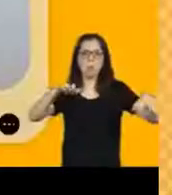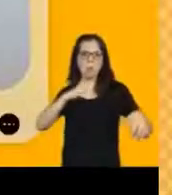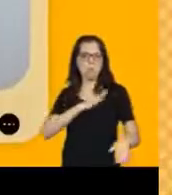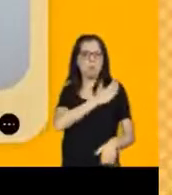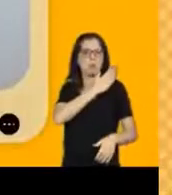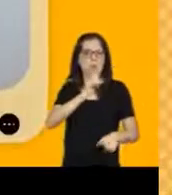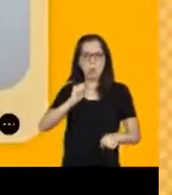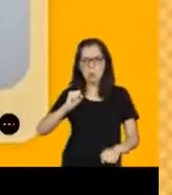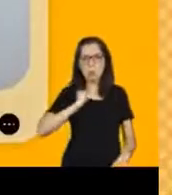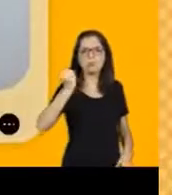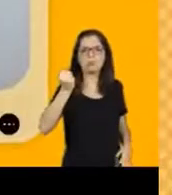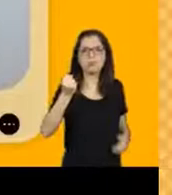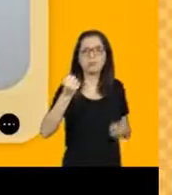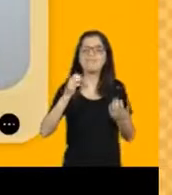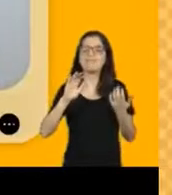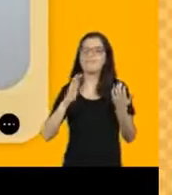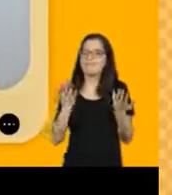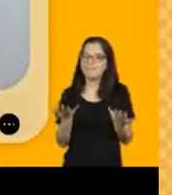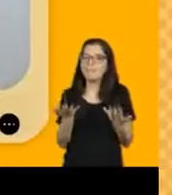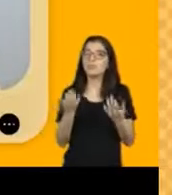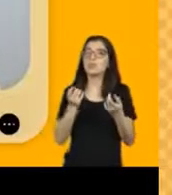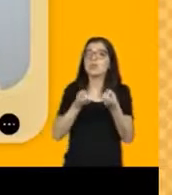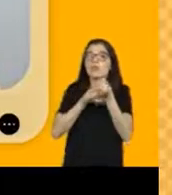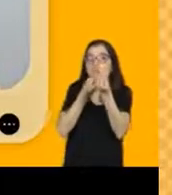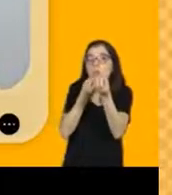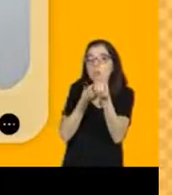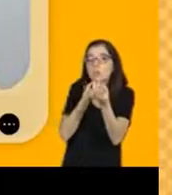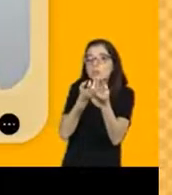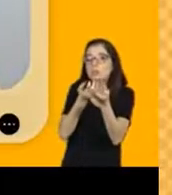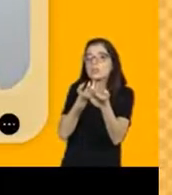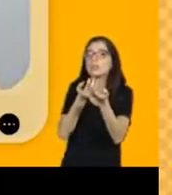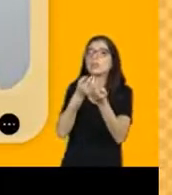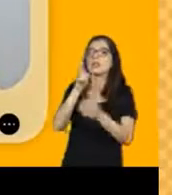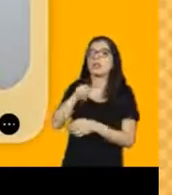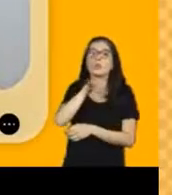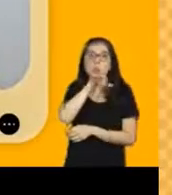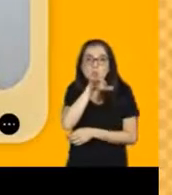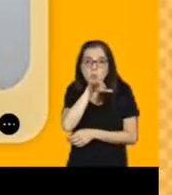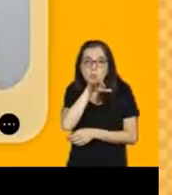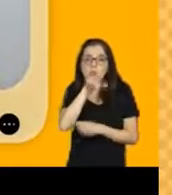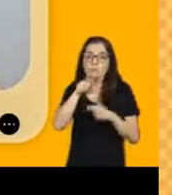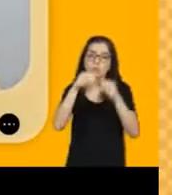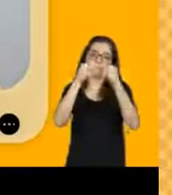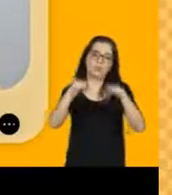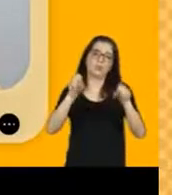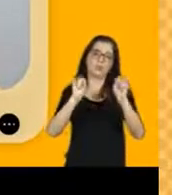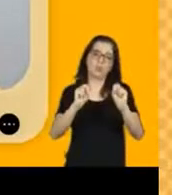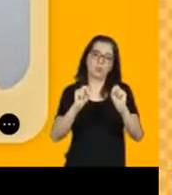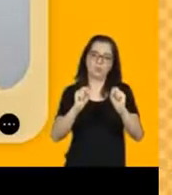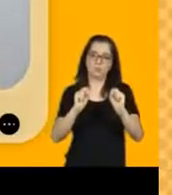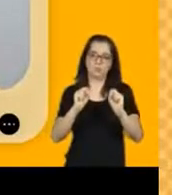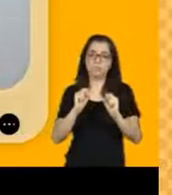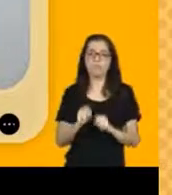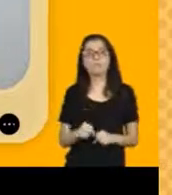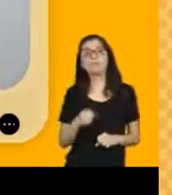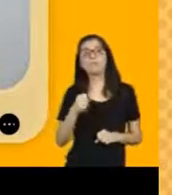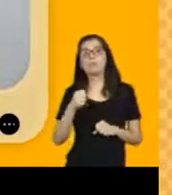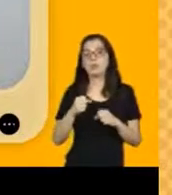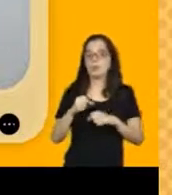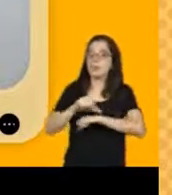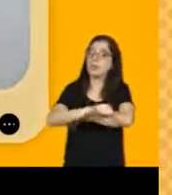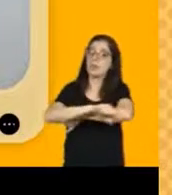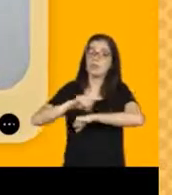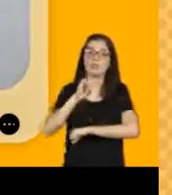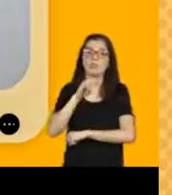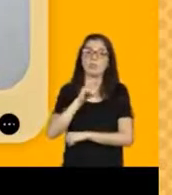intolerância. E aí por isso que a desinformação, ela pode gerar prejuízos financeiros, morais e até a difamação